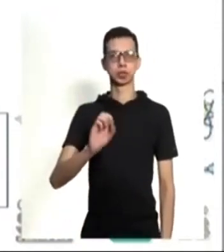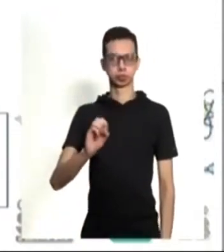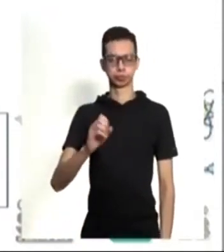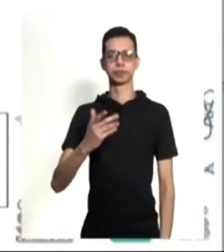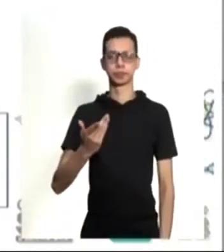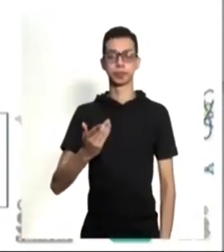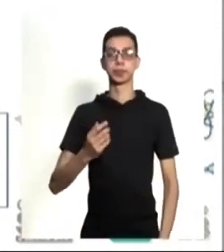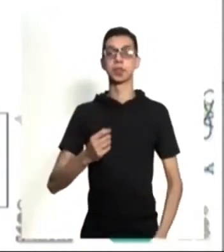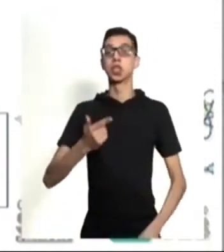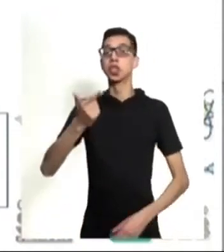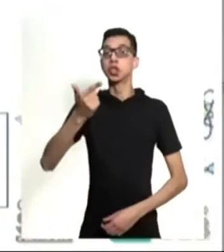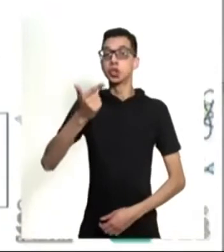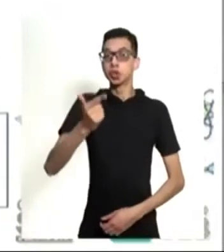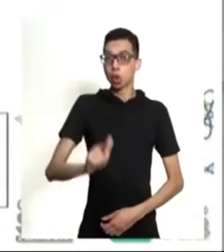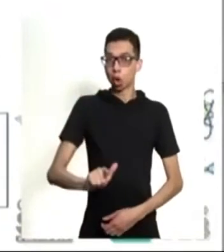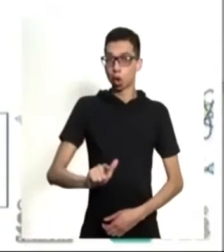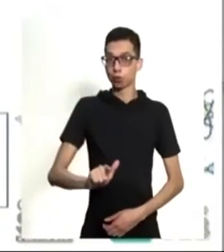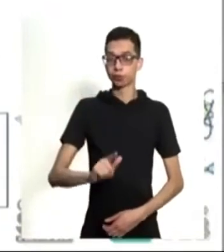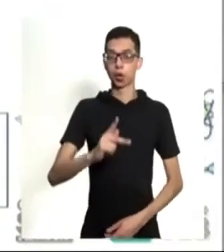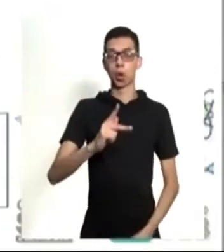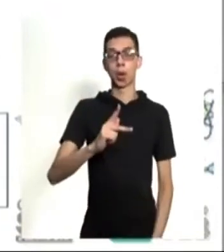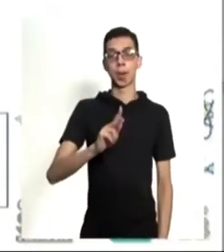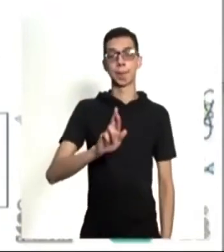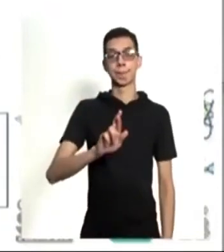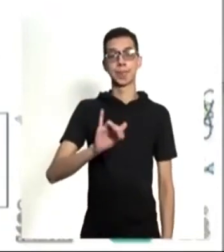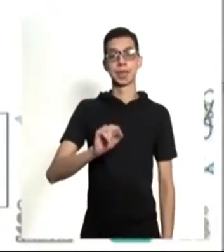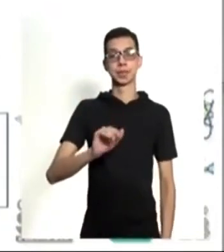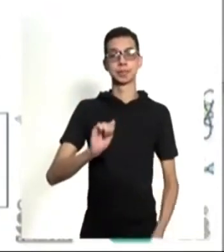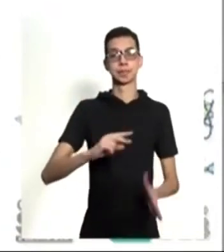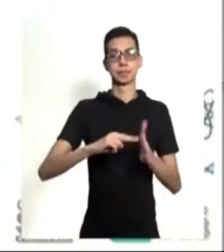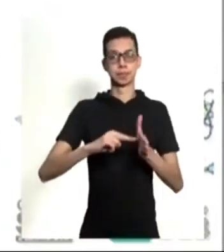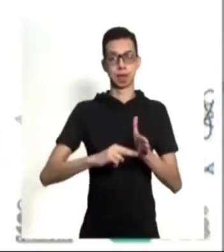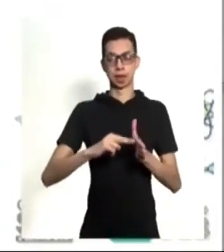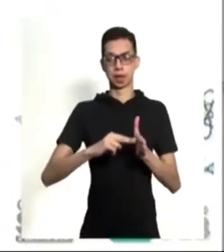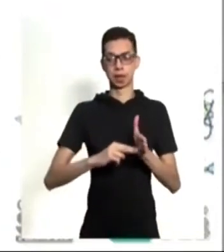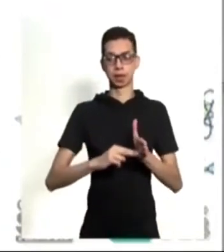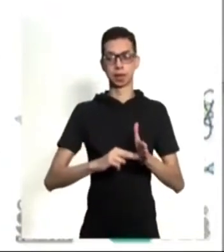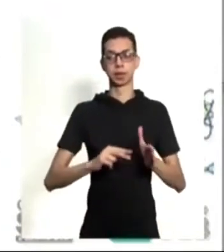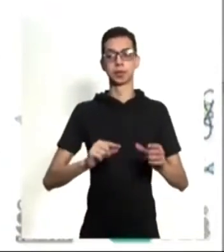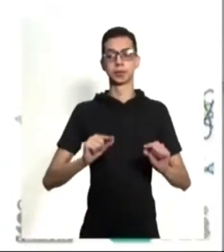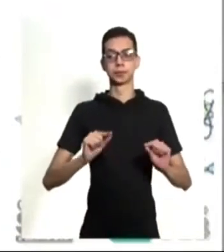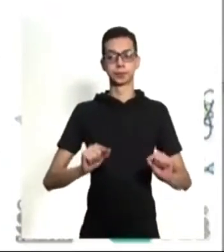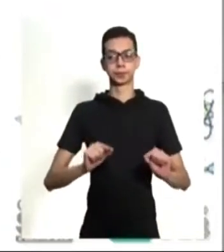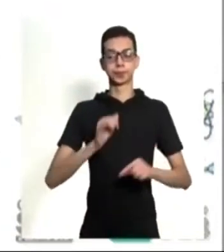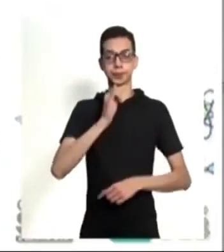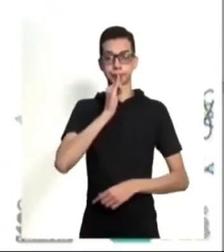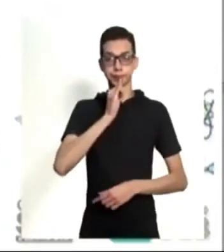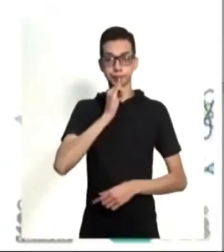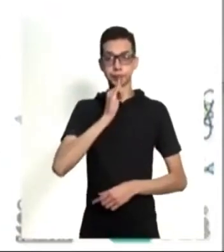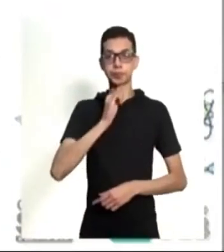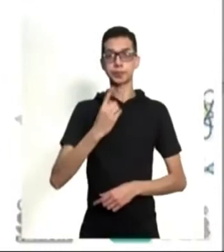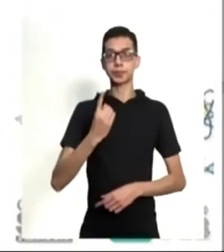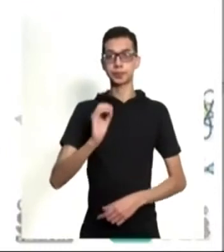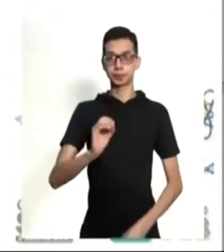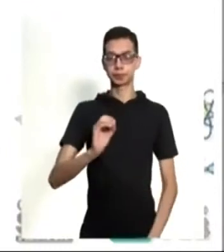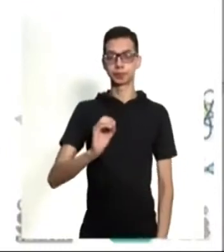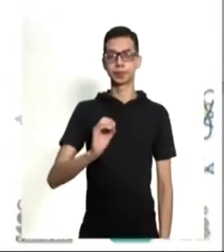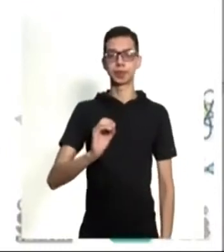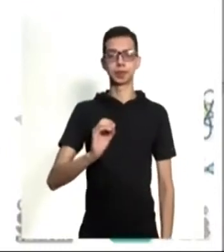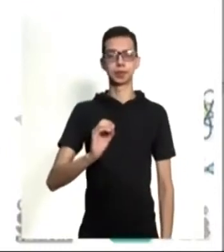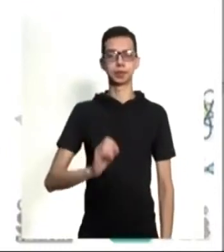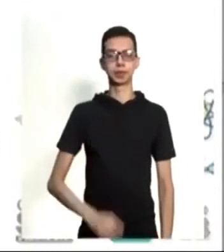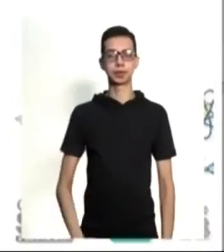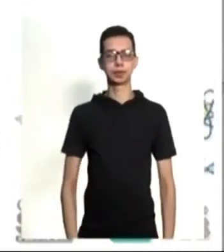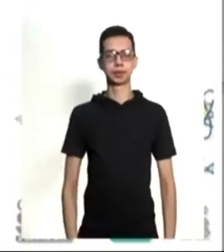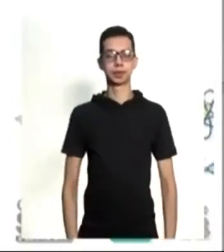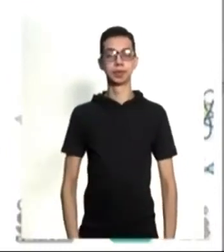prisma. De novo, a altura do prisma é a distância entre as bases, e a distância entre as bases é 10. Se nós fizermos essa conta, me ajuda aqui, ó. Lá